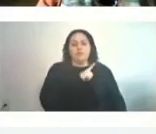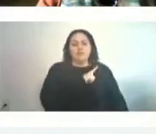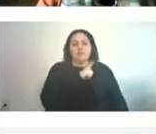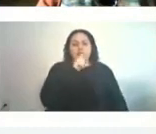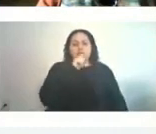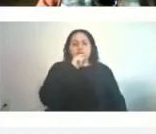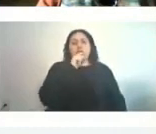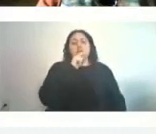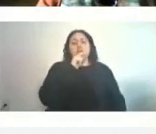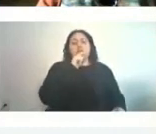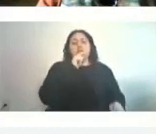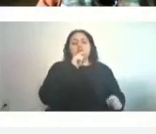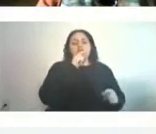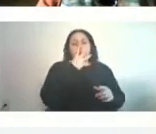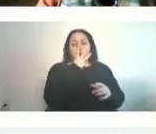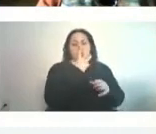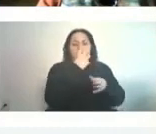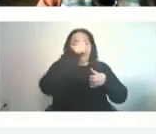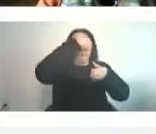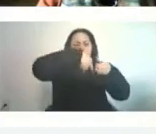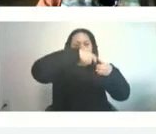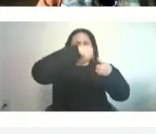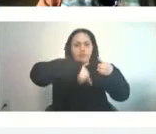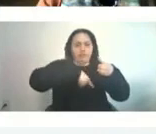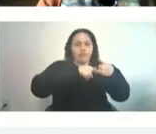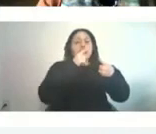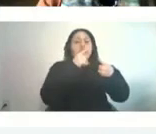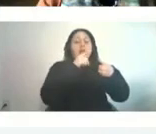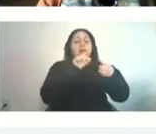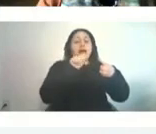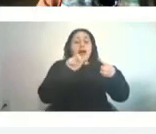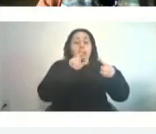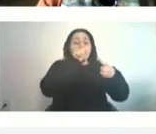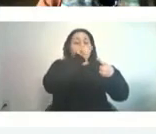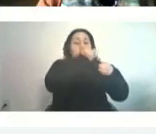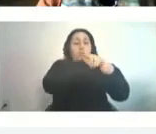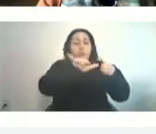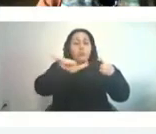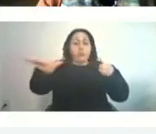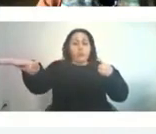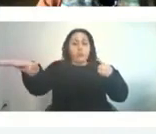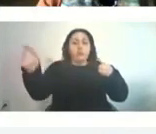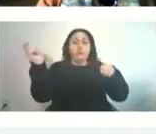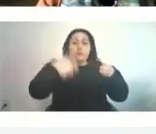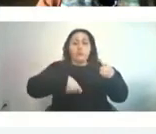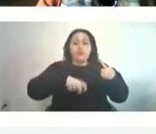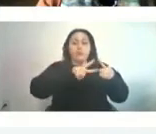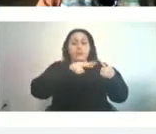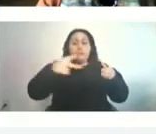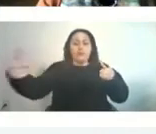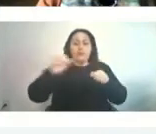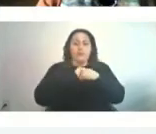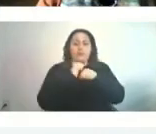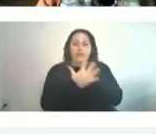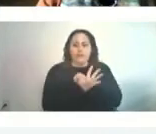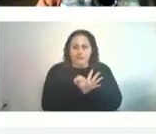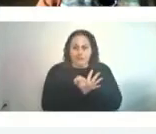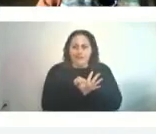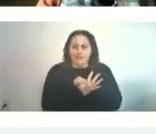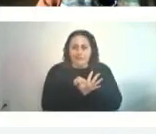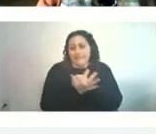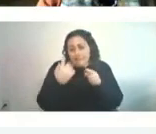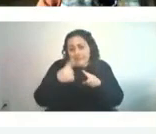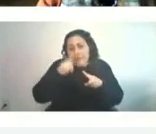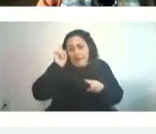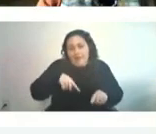aerosol saía aqui de volta para o ambiente. Como se as pessoas se recontaminassem, porque a transmissão era por aerossol,